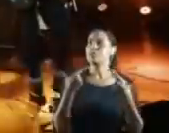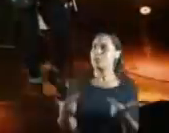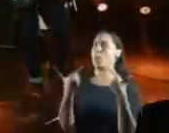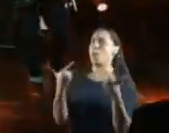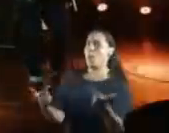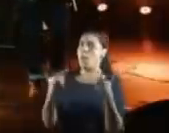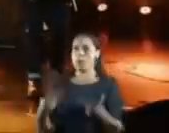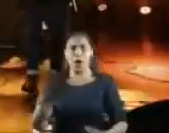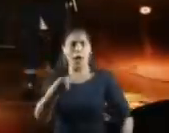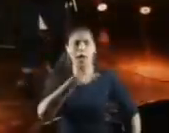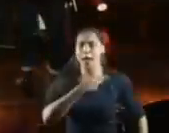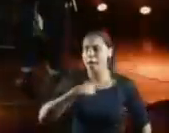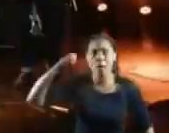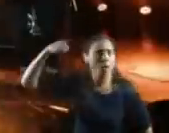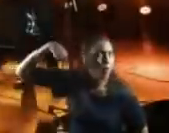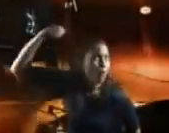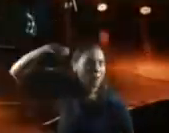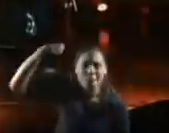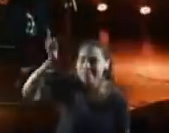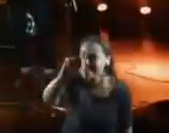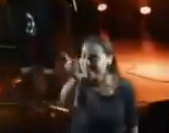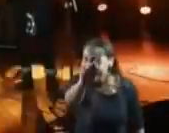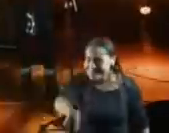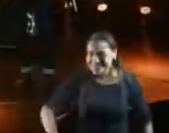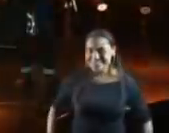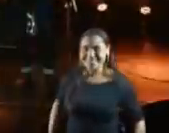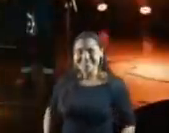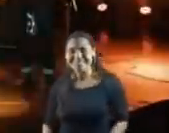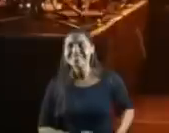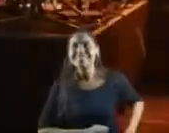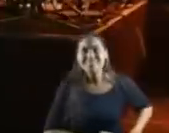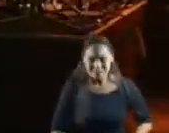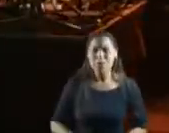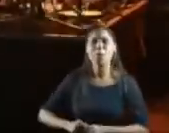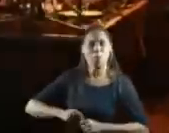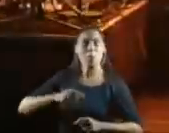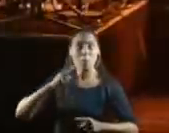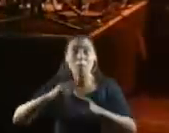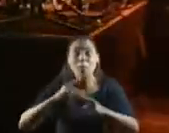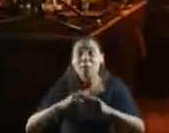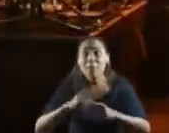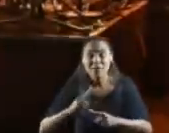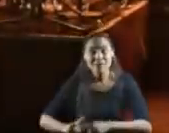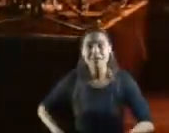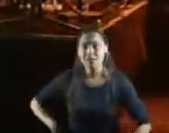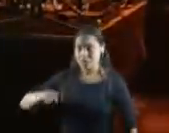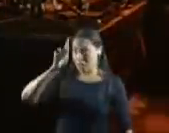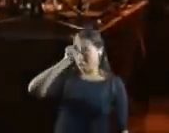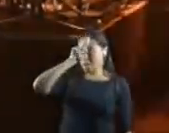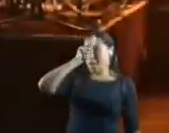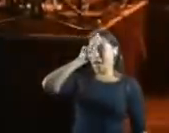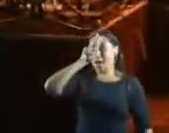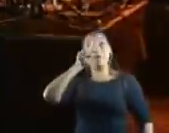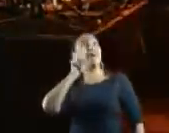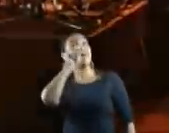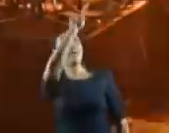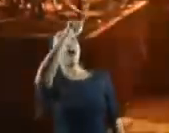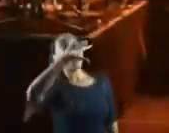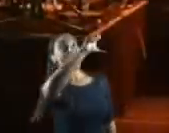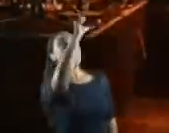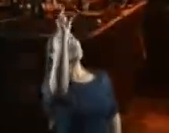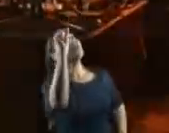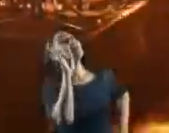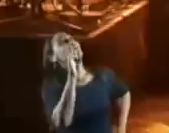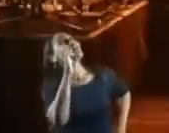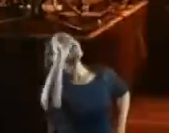Que não sou nenhum lunático, pois ficar bêbado na lua deve ser